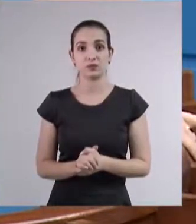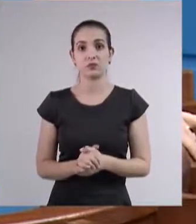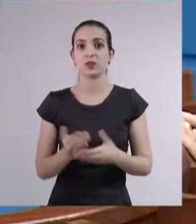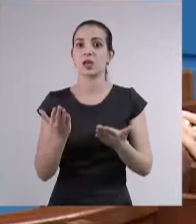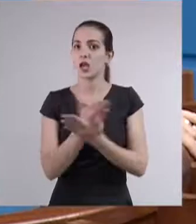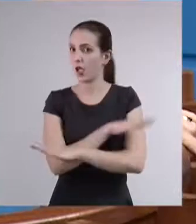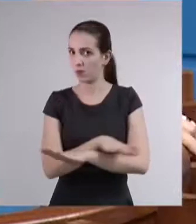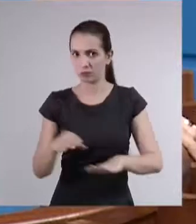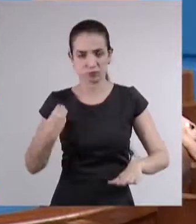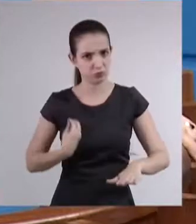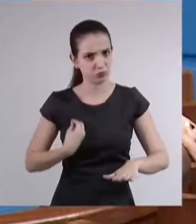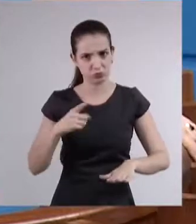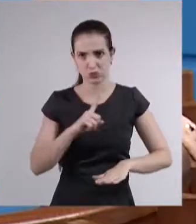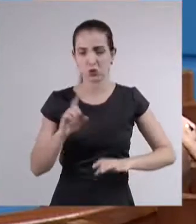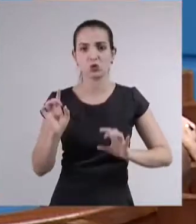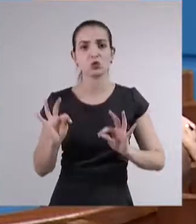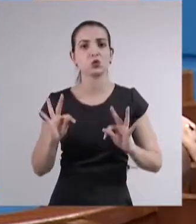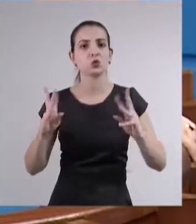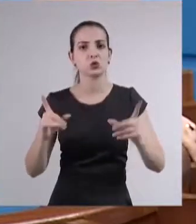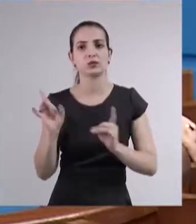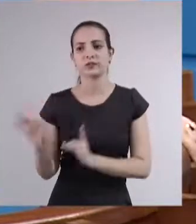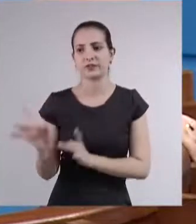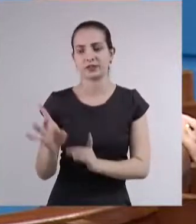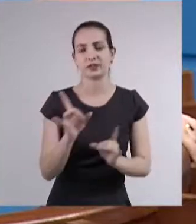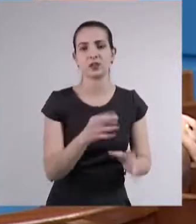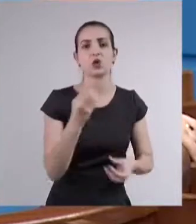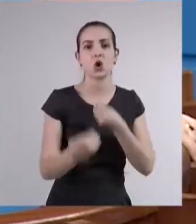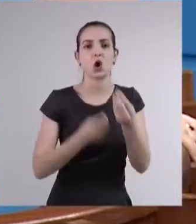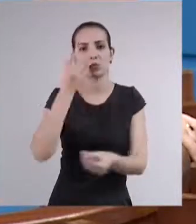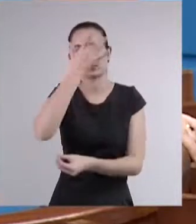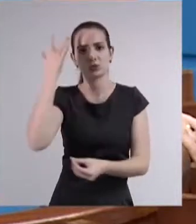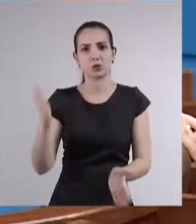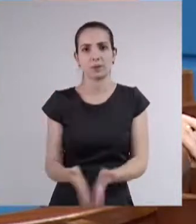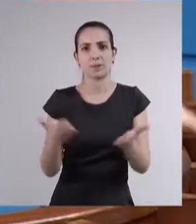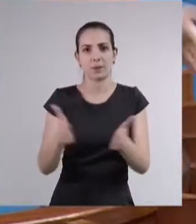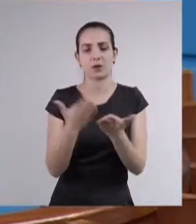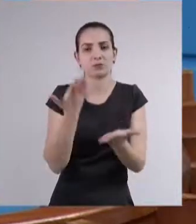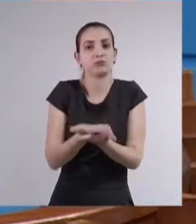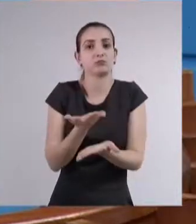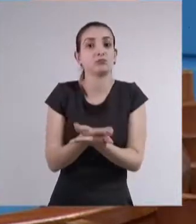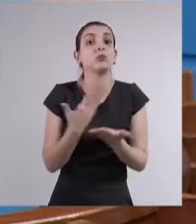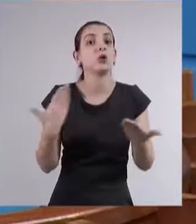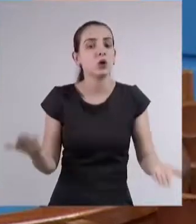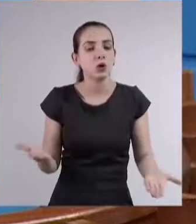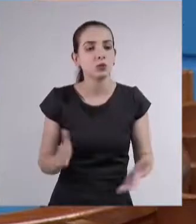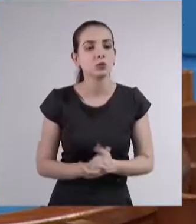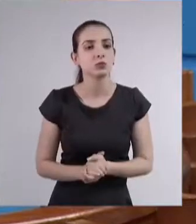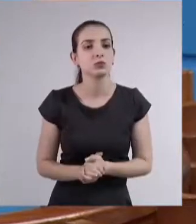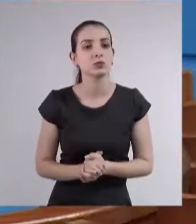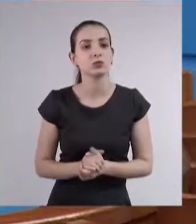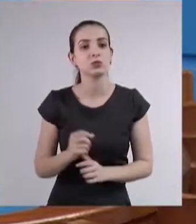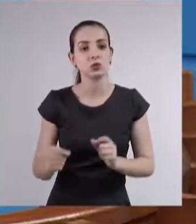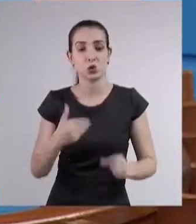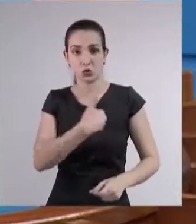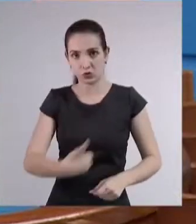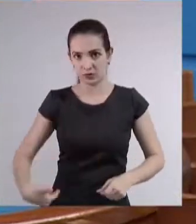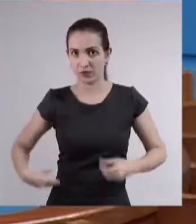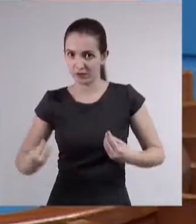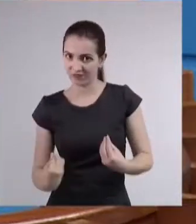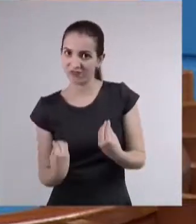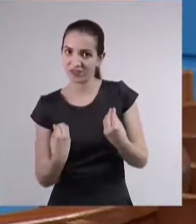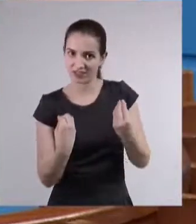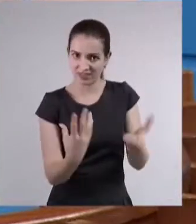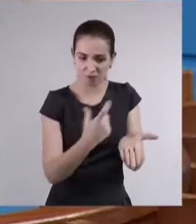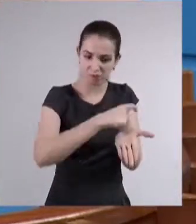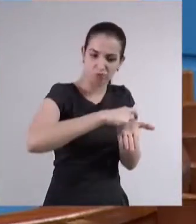deixa de existir, vamos privatizar. Como é que os pobres vão estudar? O governo vai dar um voucher. Olha